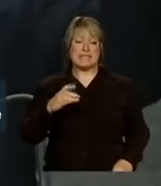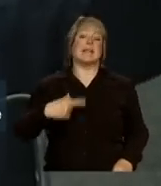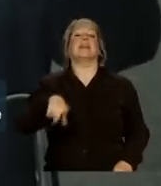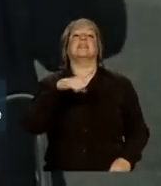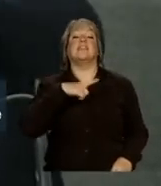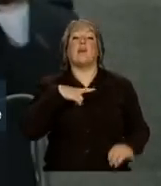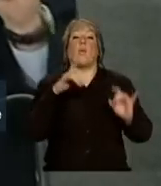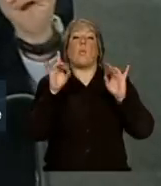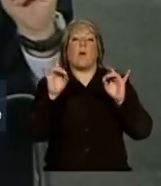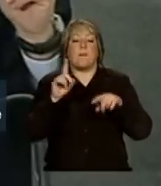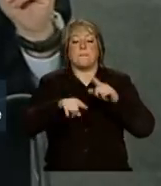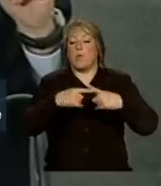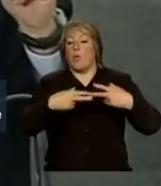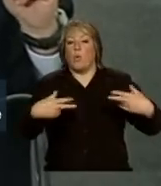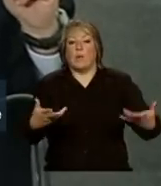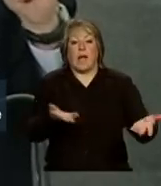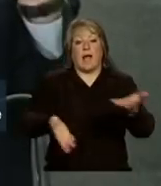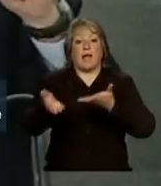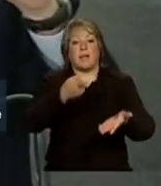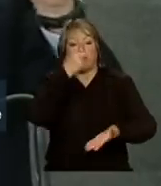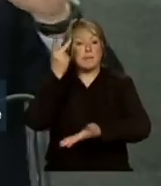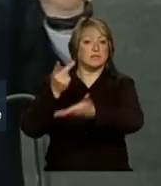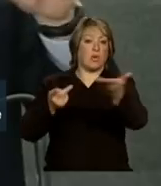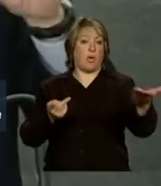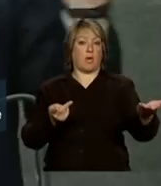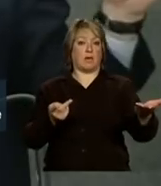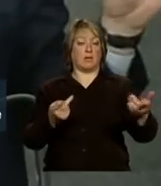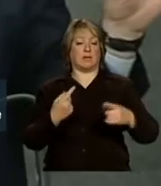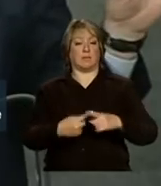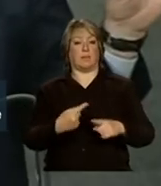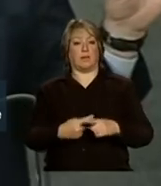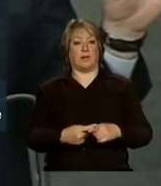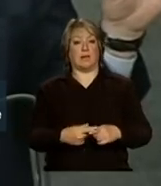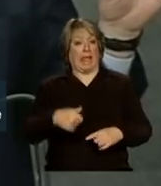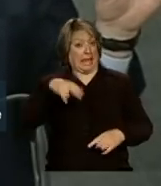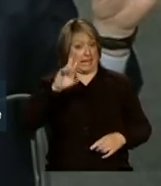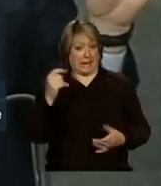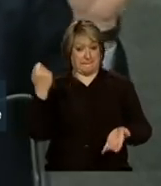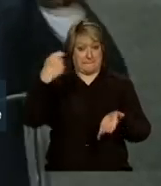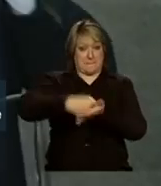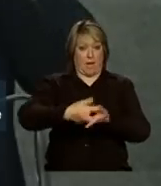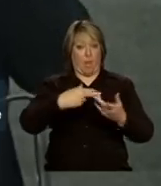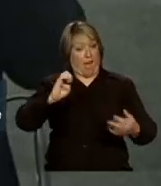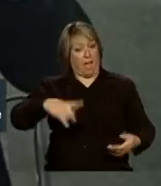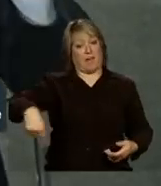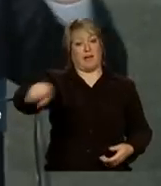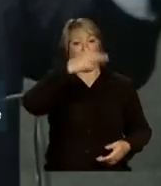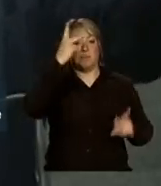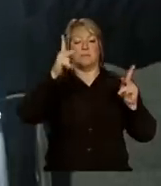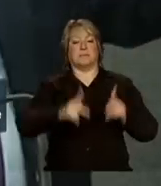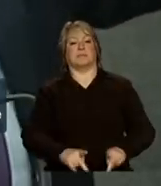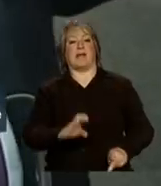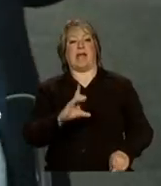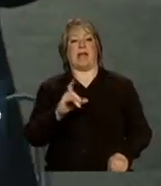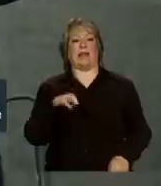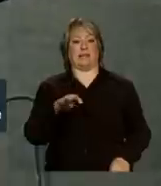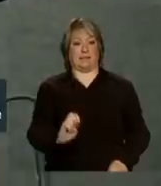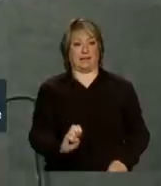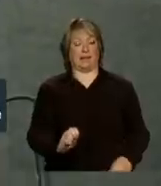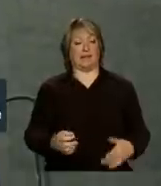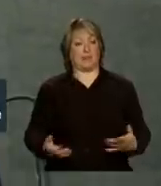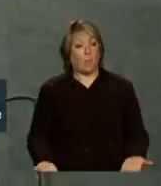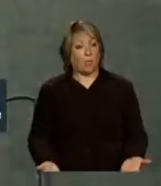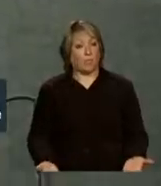produtos e serviço ao seu cliente quem paga a festa eu brinco é o cliente tá certo gente então esse raciocínio é decisivo para